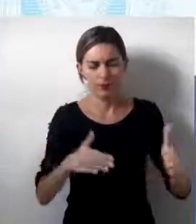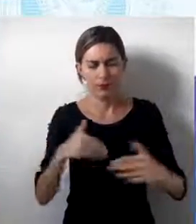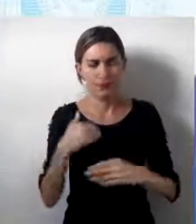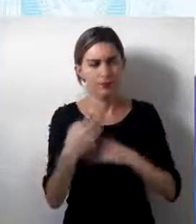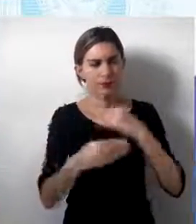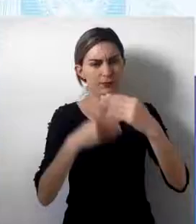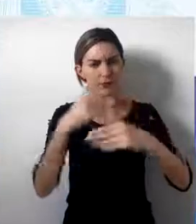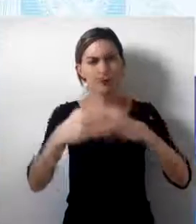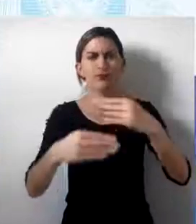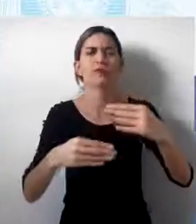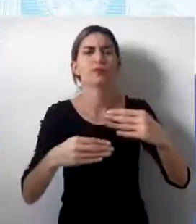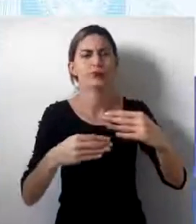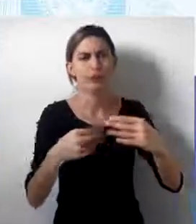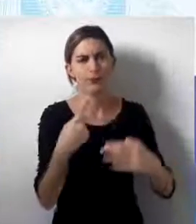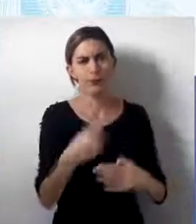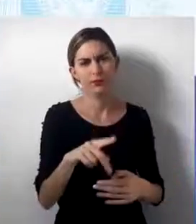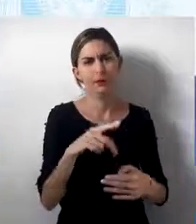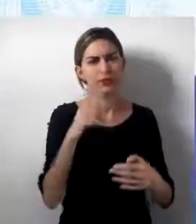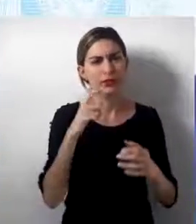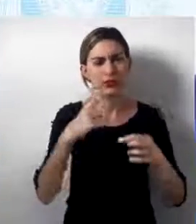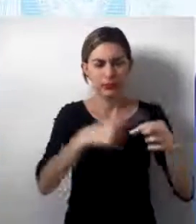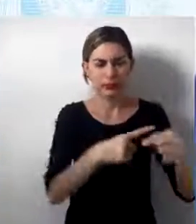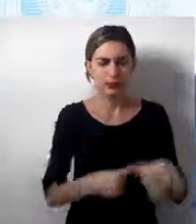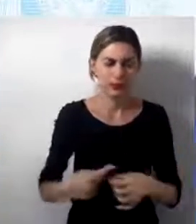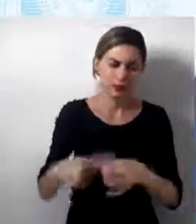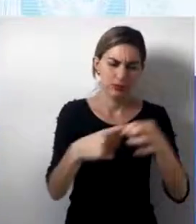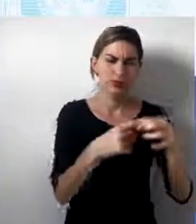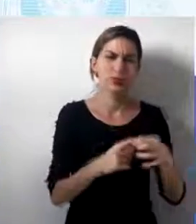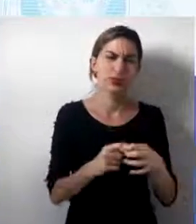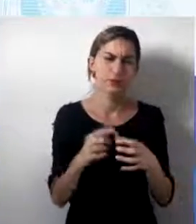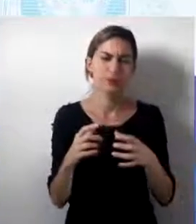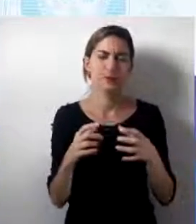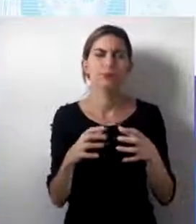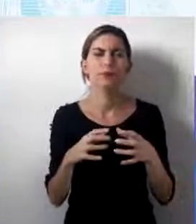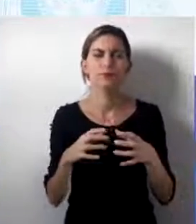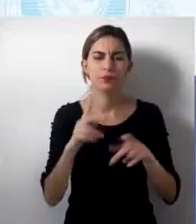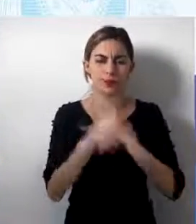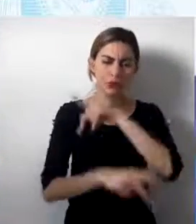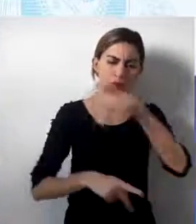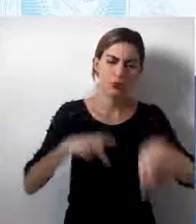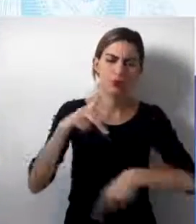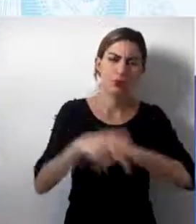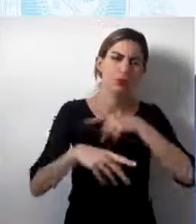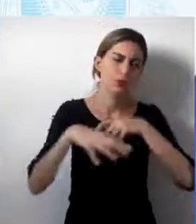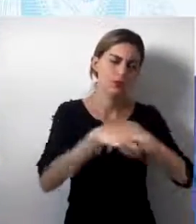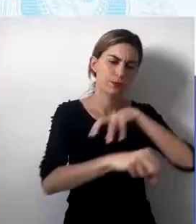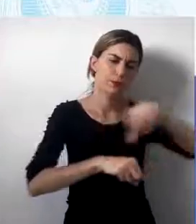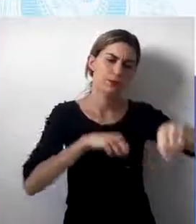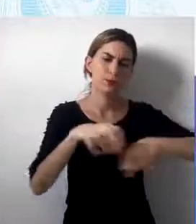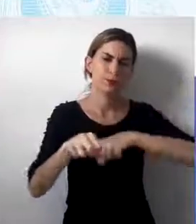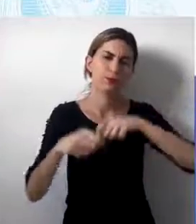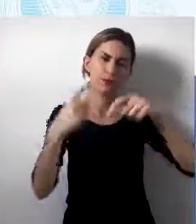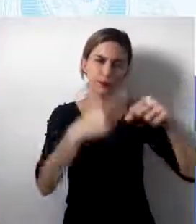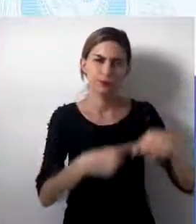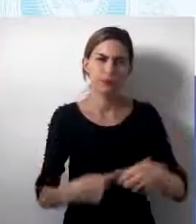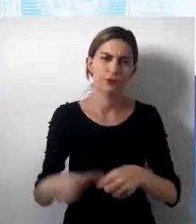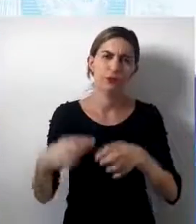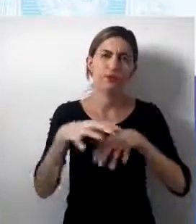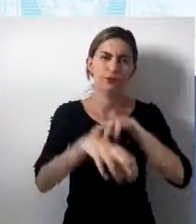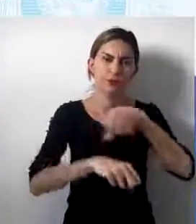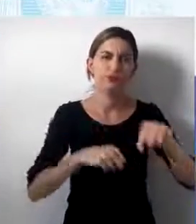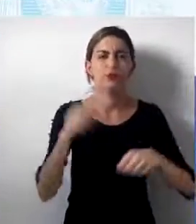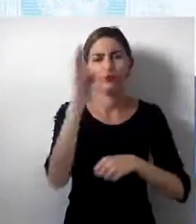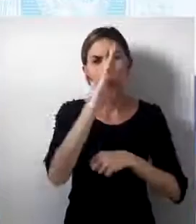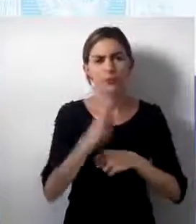desse processo de interiorização da população, da ocupação populacional